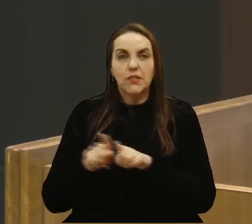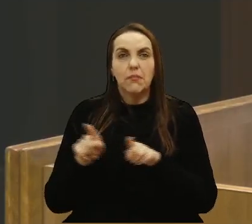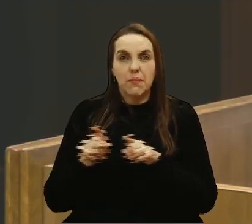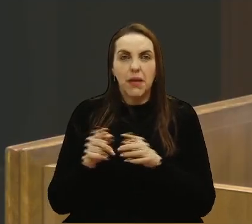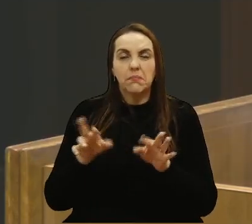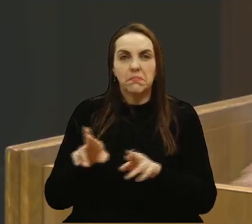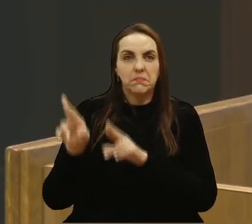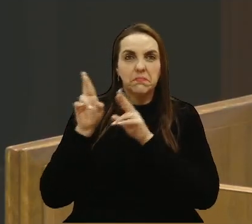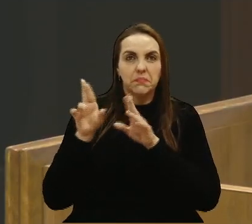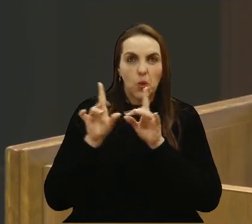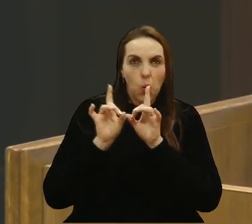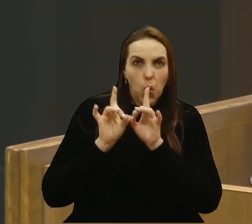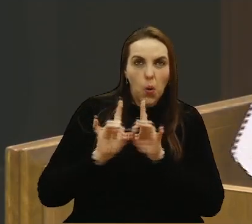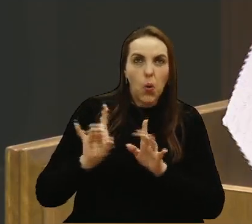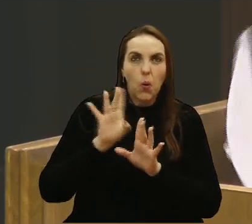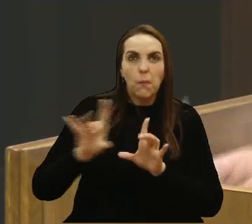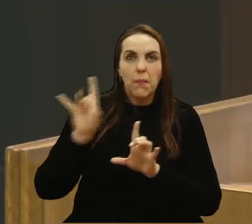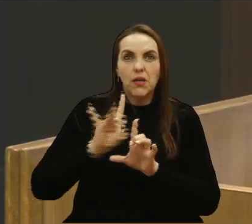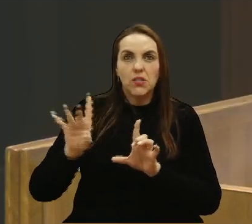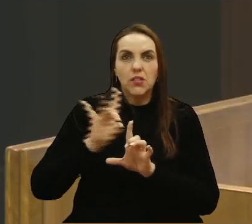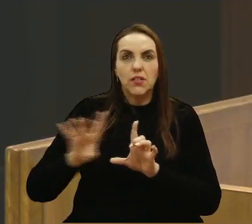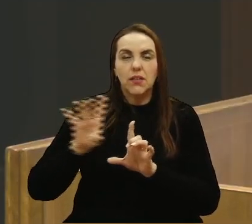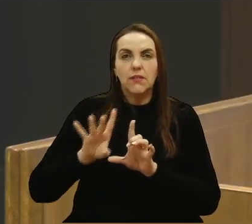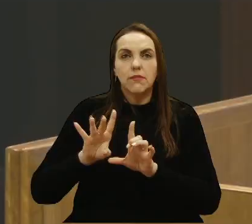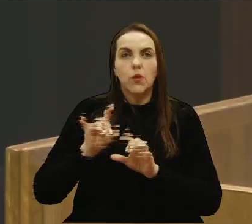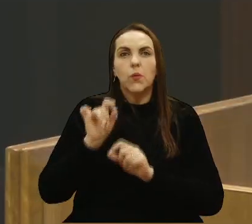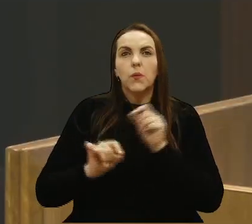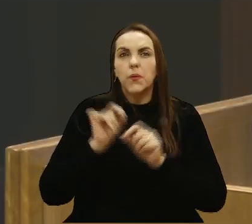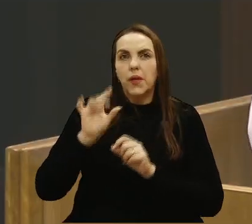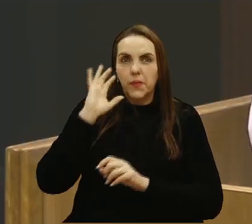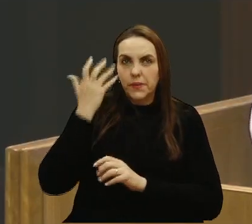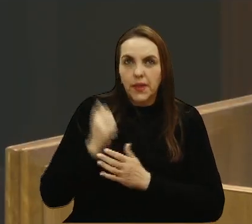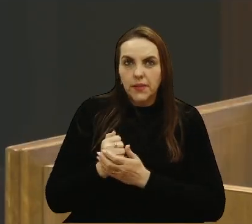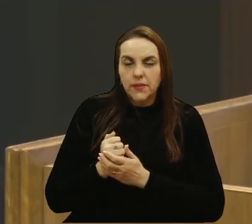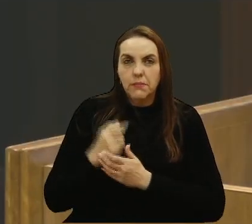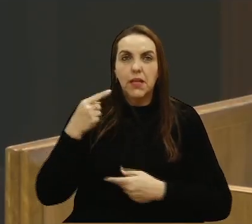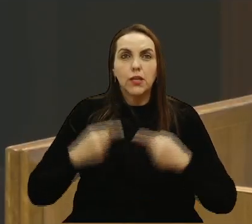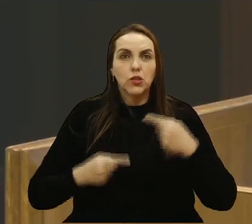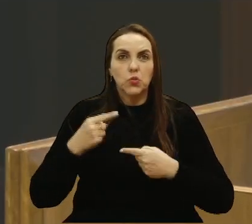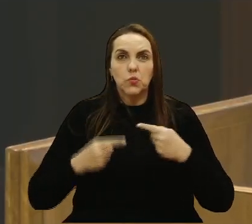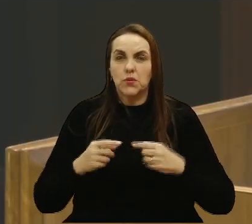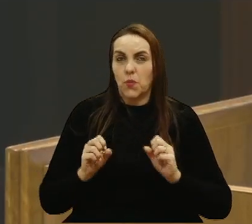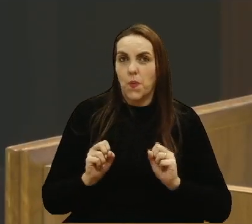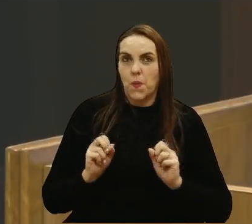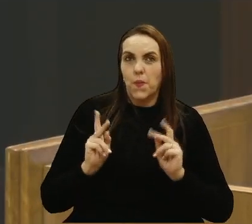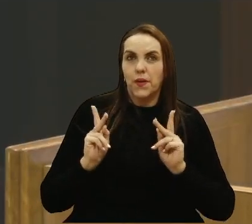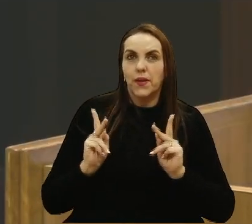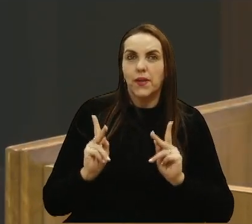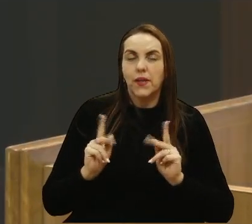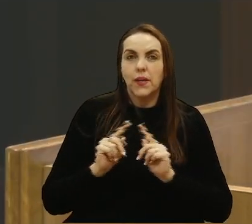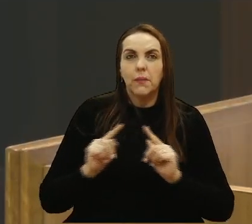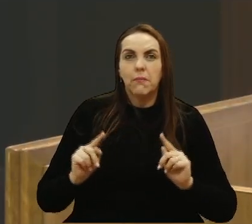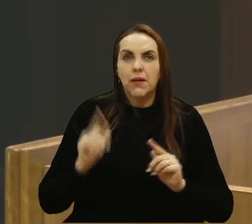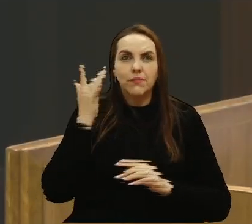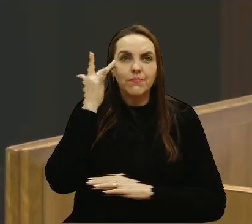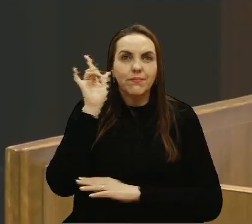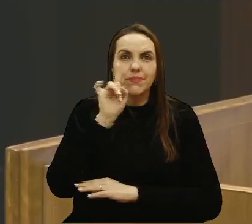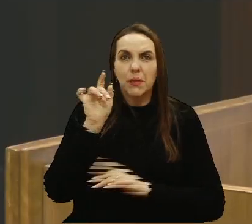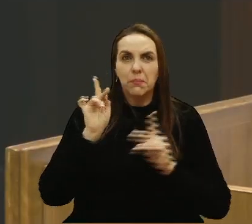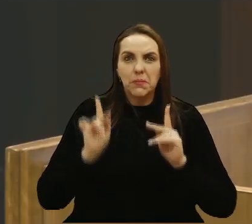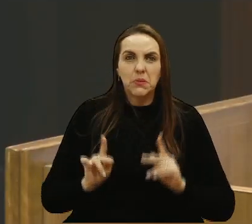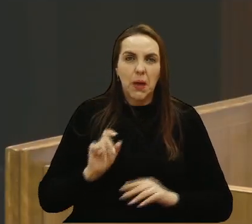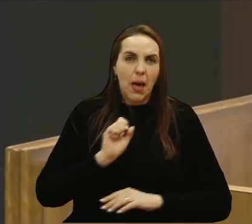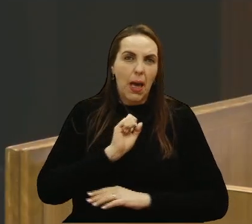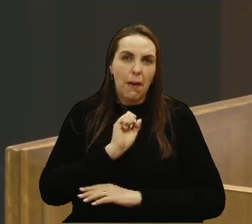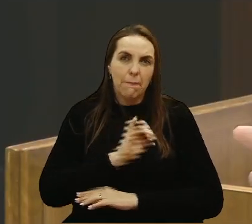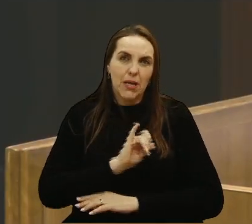compartilhem, porque o que acontece? Até que chega no campo da discussão, tudo bem, mas eu não sei se o pessoal está apaixonado por